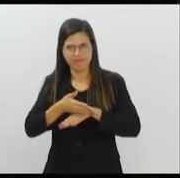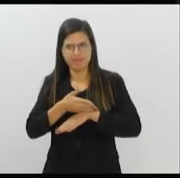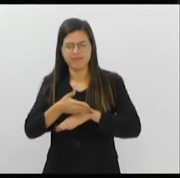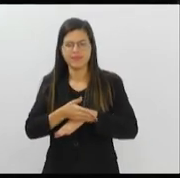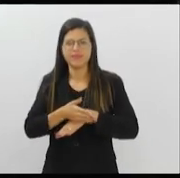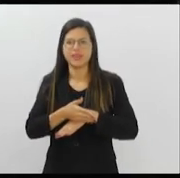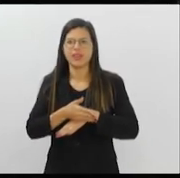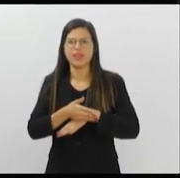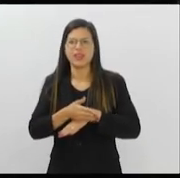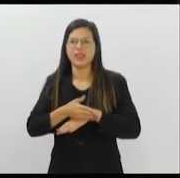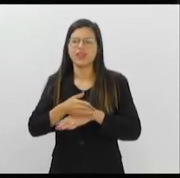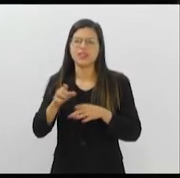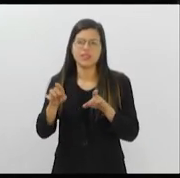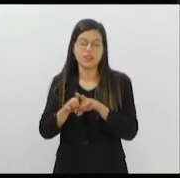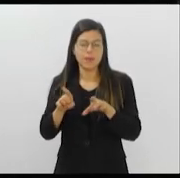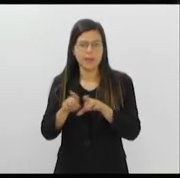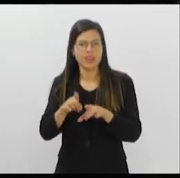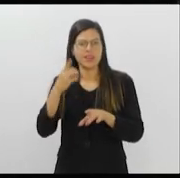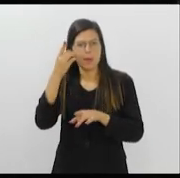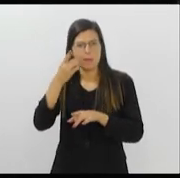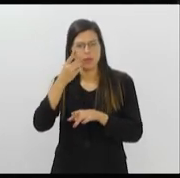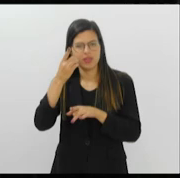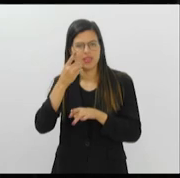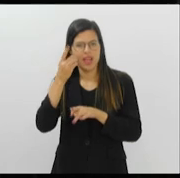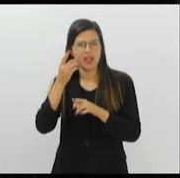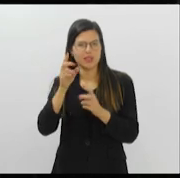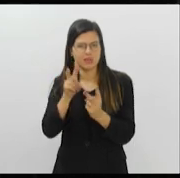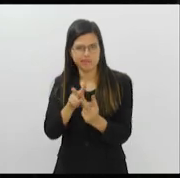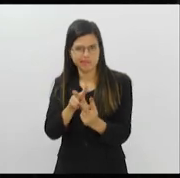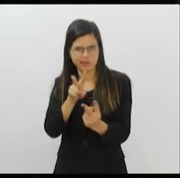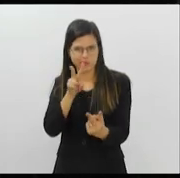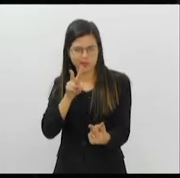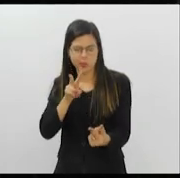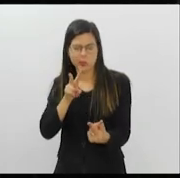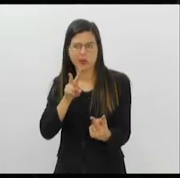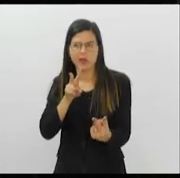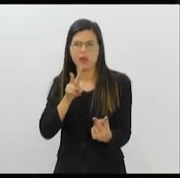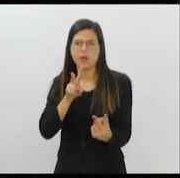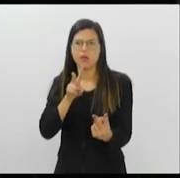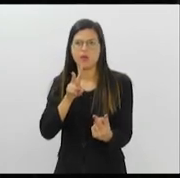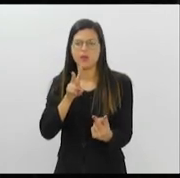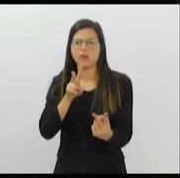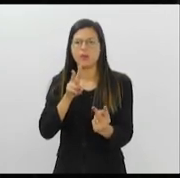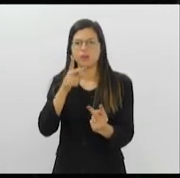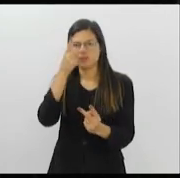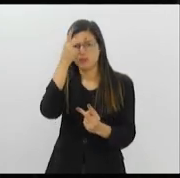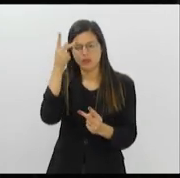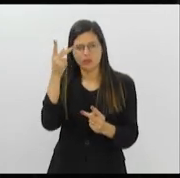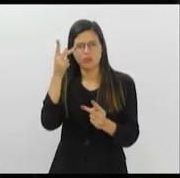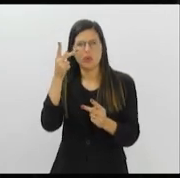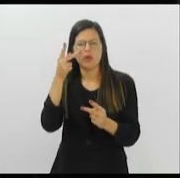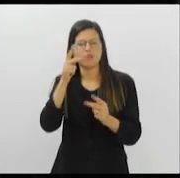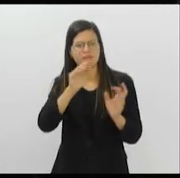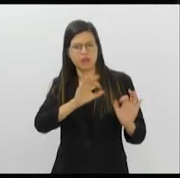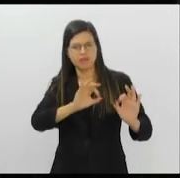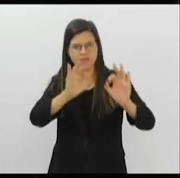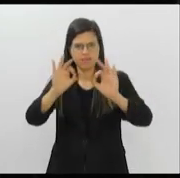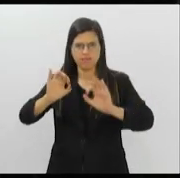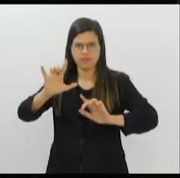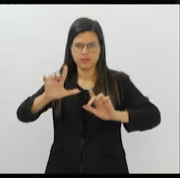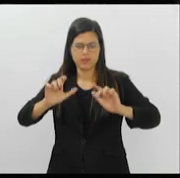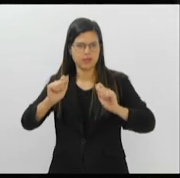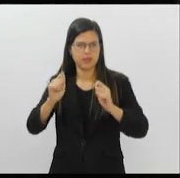senhoras e senhores deputados que nos acompanham de forma remota, senhoras e senhores telespectadores da TV